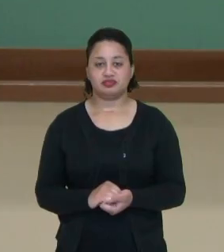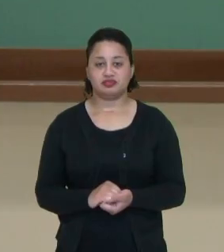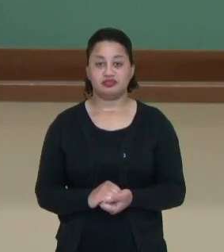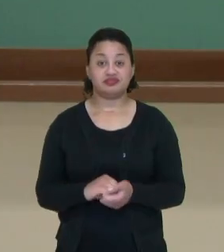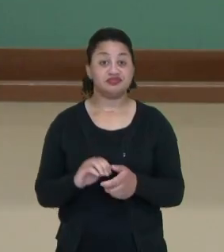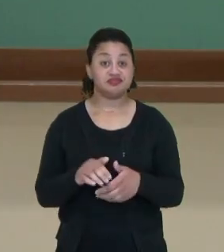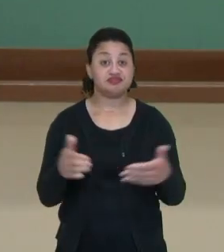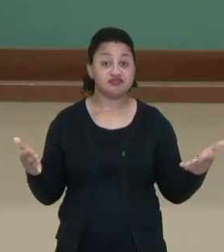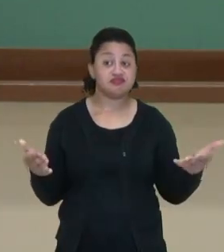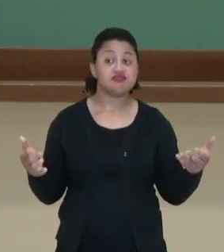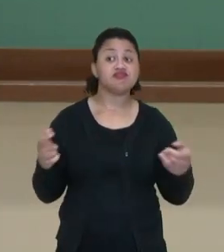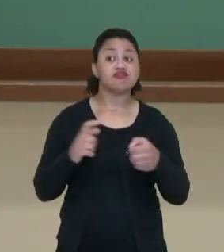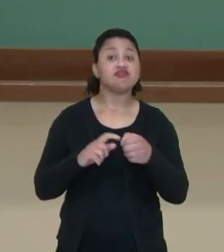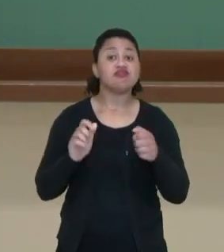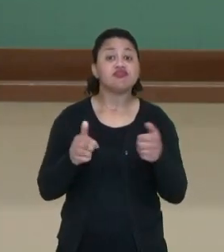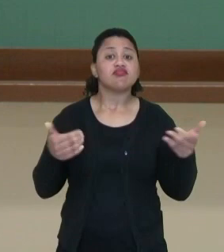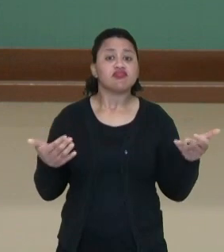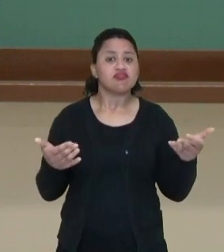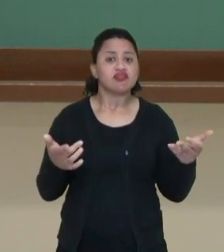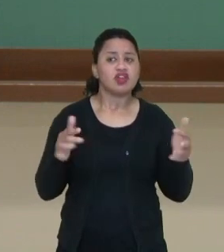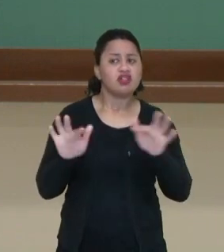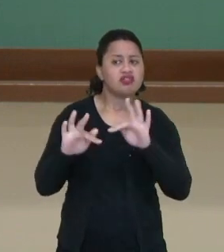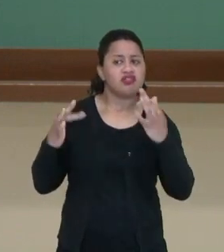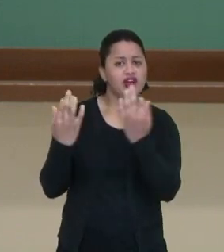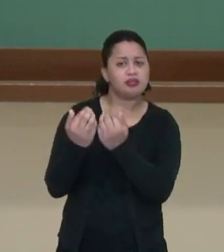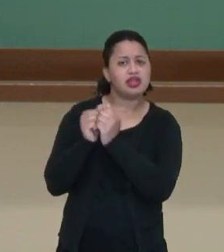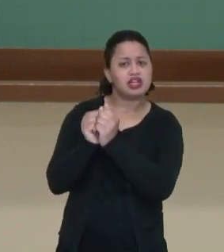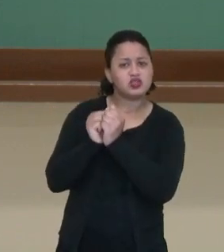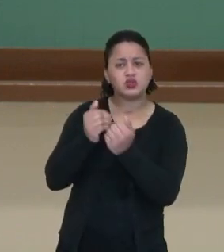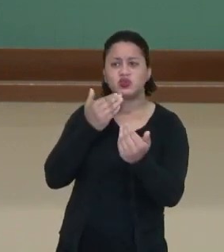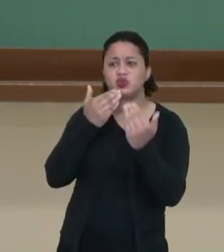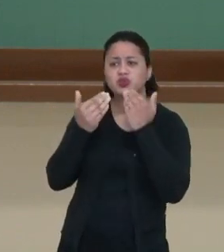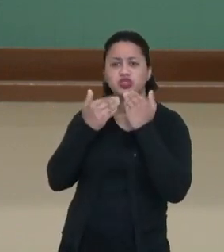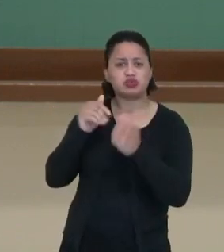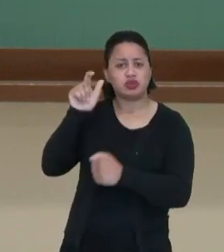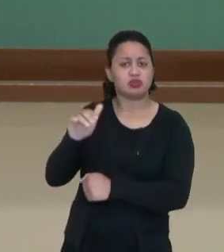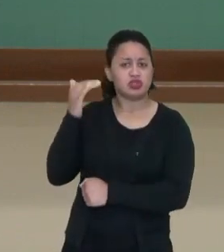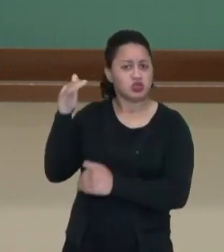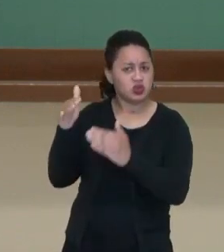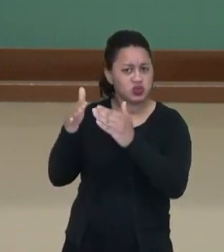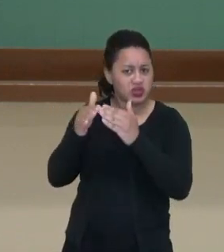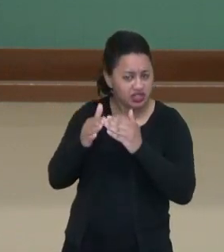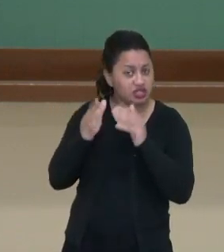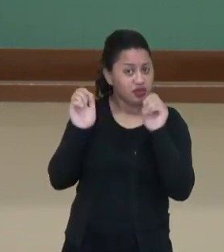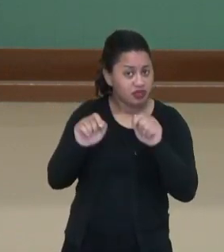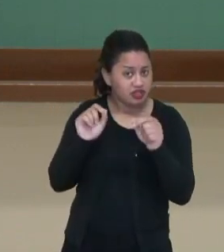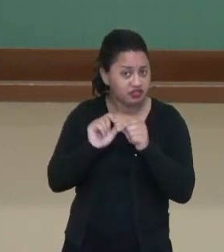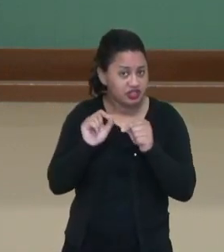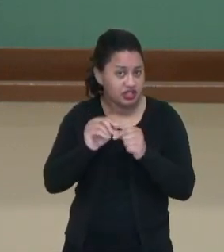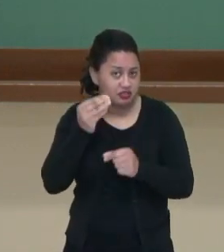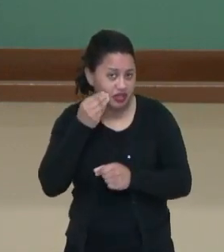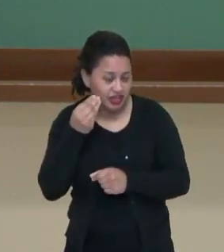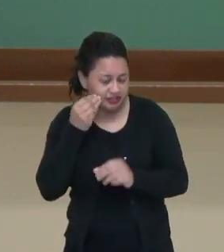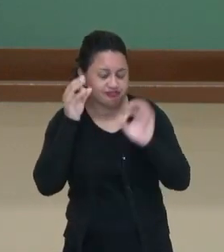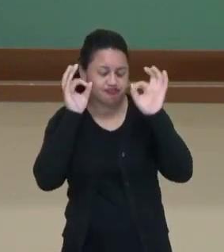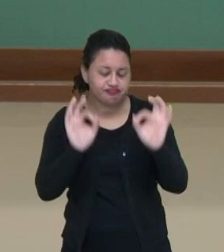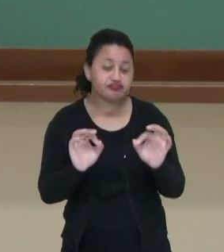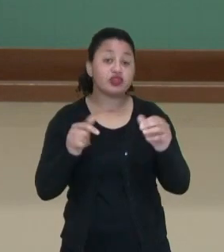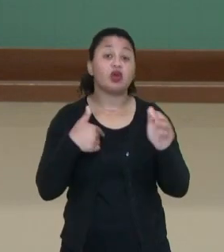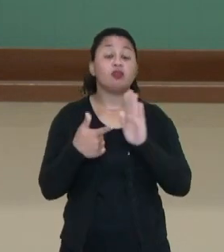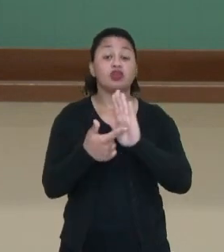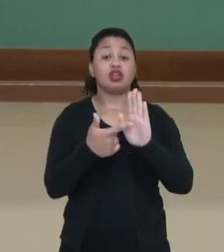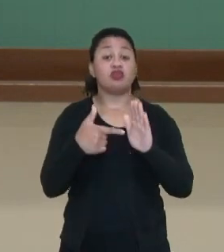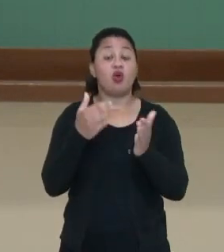Voltei, queridos alunos, e aí? Família tá aí junto? Pediu autorização em casa, né? Muito bem. Então, quero apresentar para você, então, aqui os